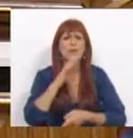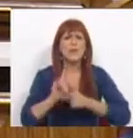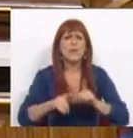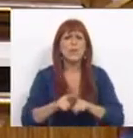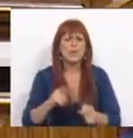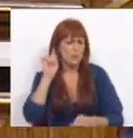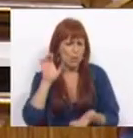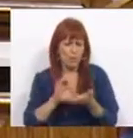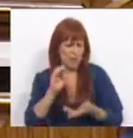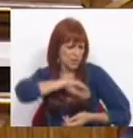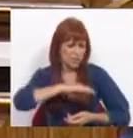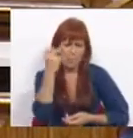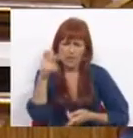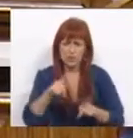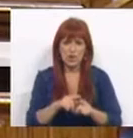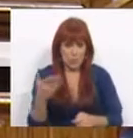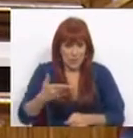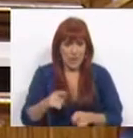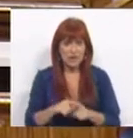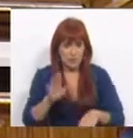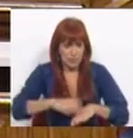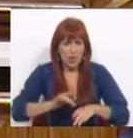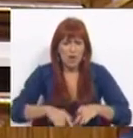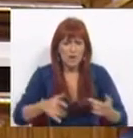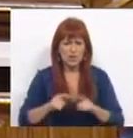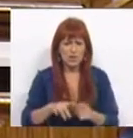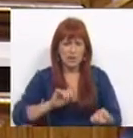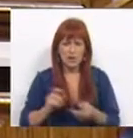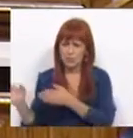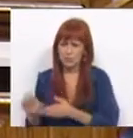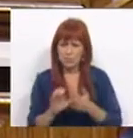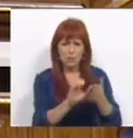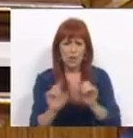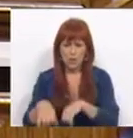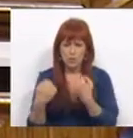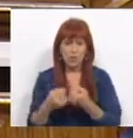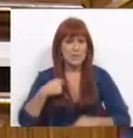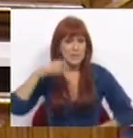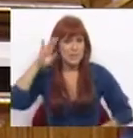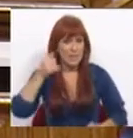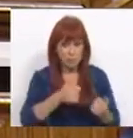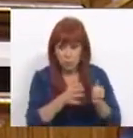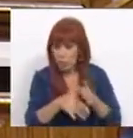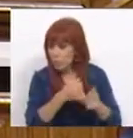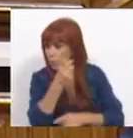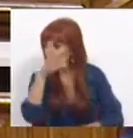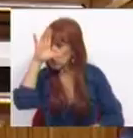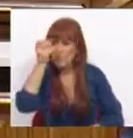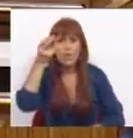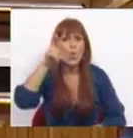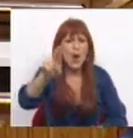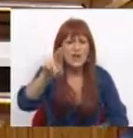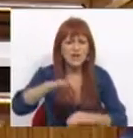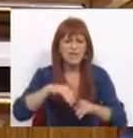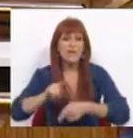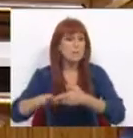do montante das pensões e dos direitos que decorrem das transferências sociais, mesmo sabendo tudo isto, o governo anterior